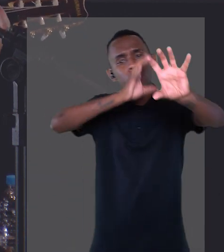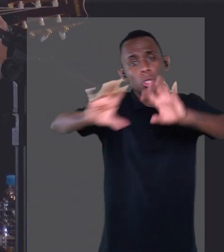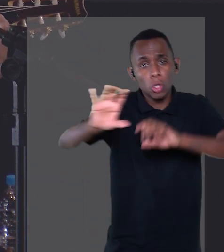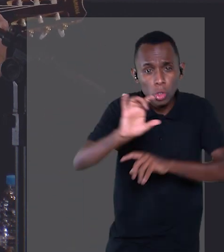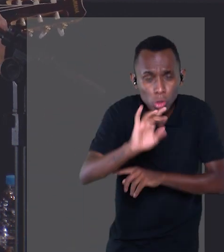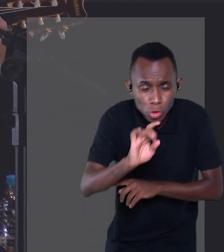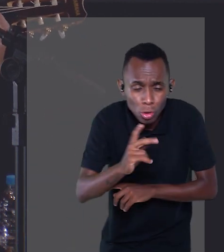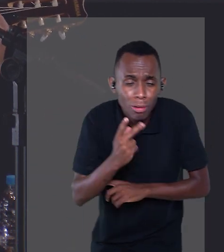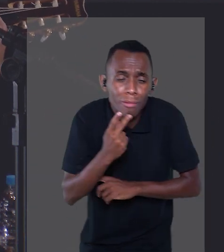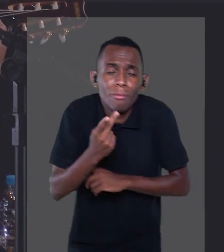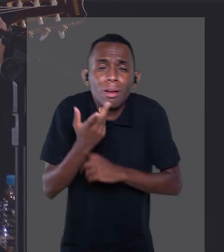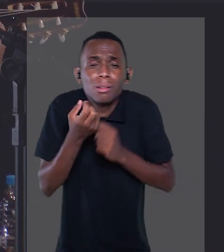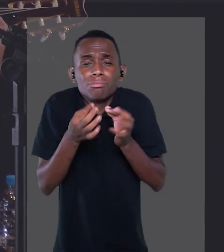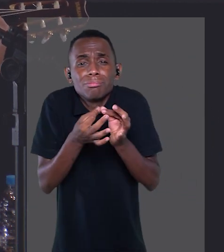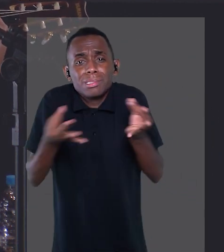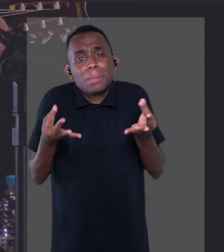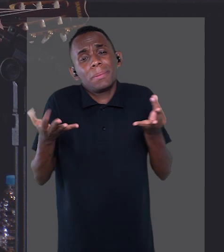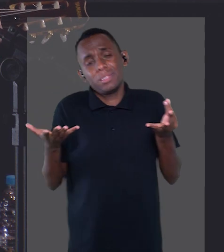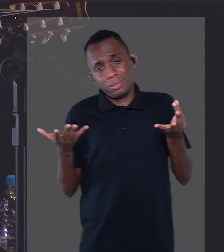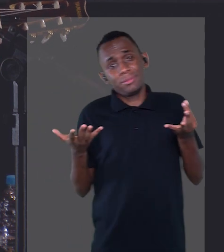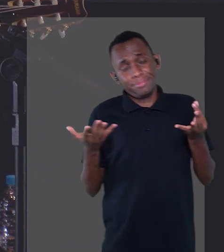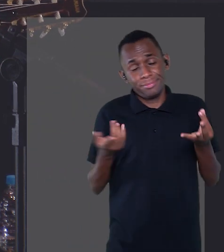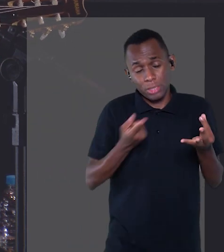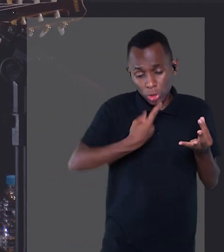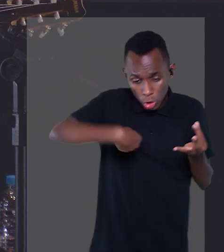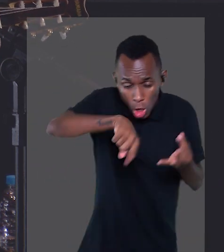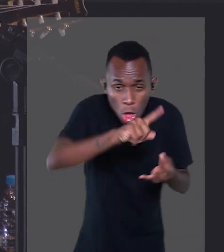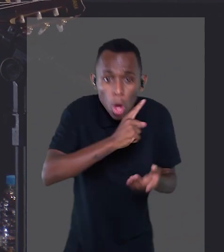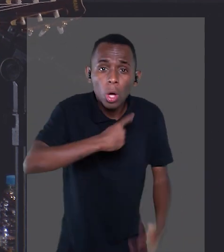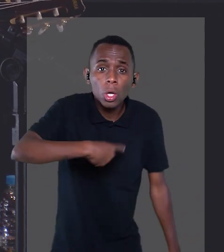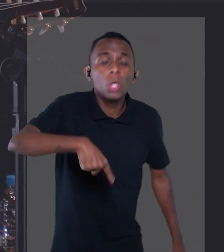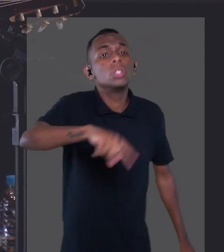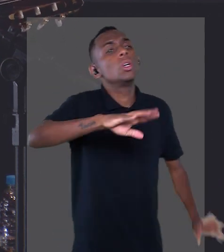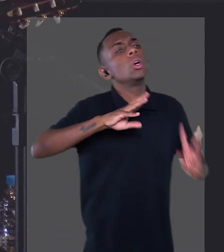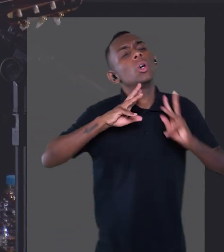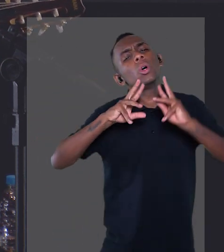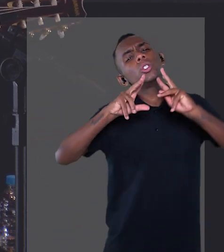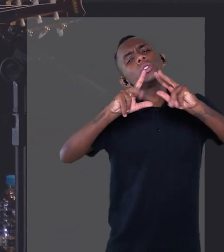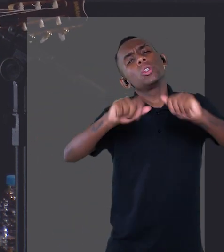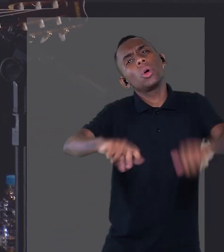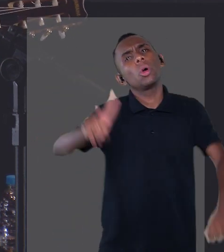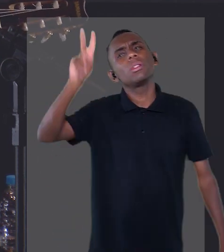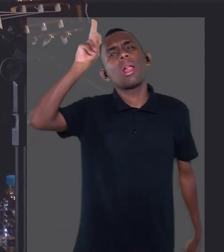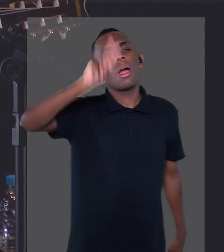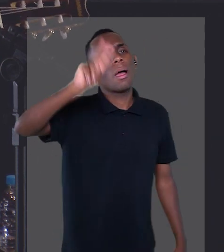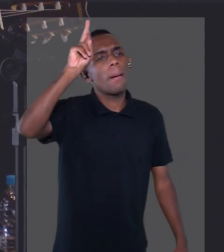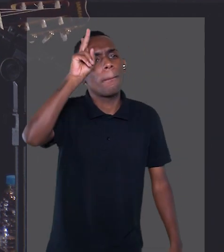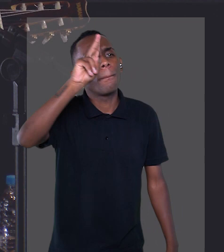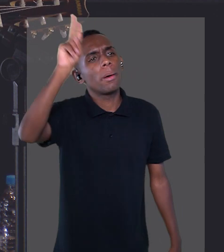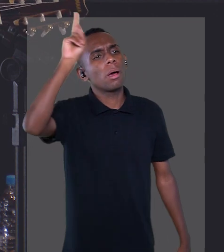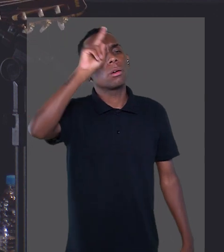um gemido e de nós toda lembrança